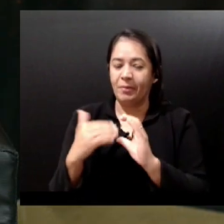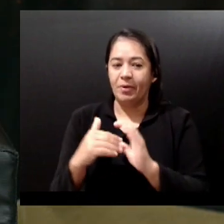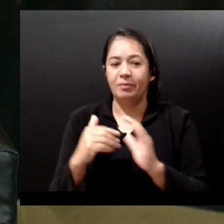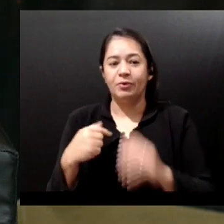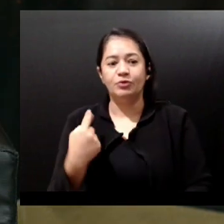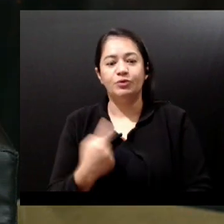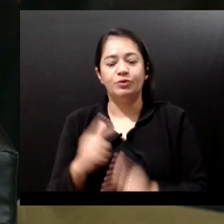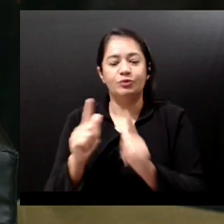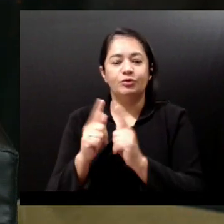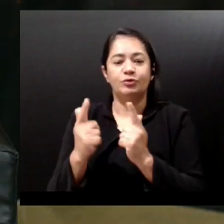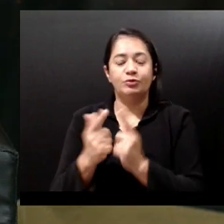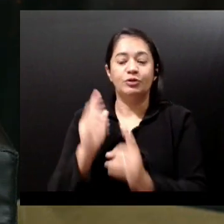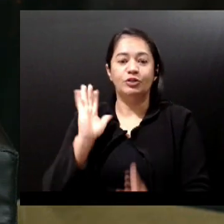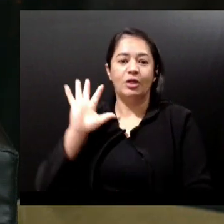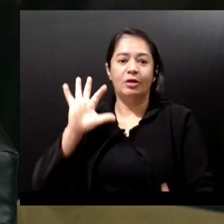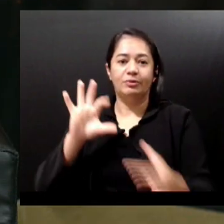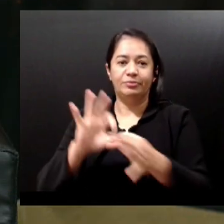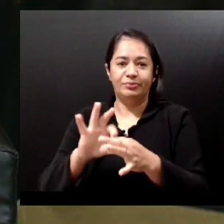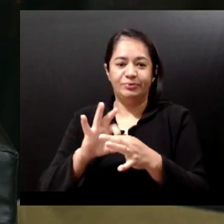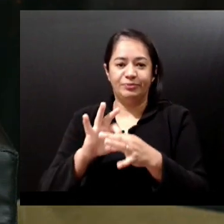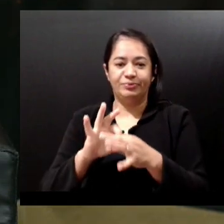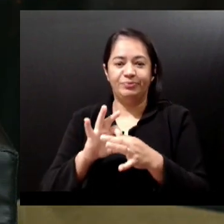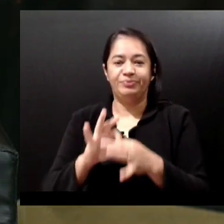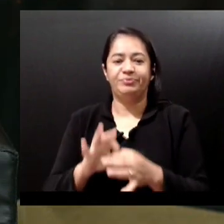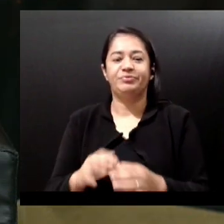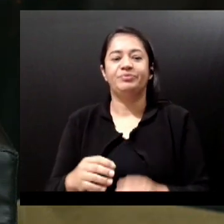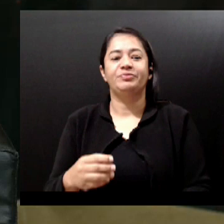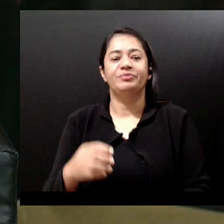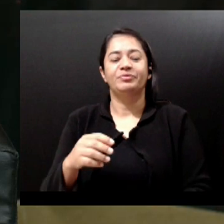você. Olha aí o telefone, o WhatsApp, nosso contato